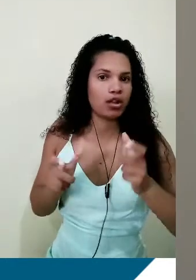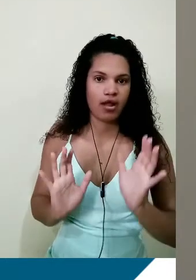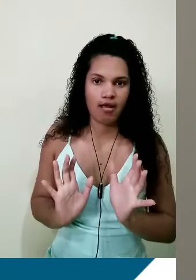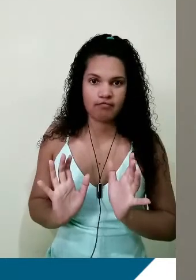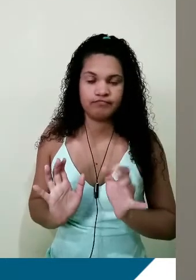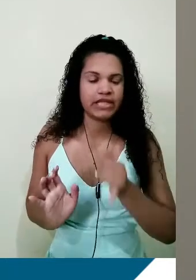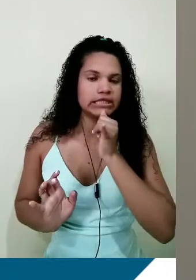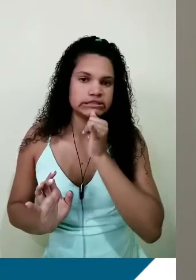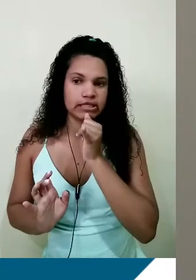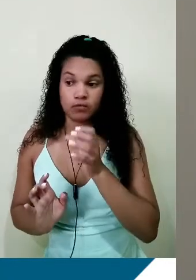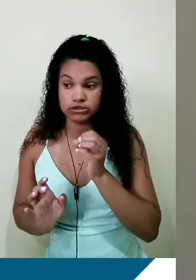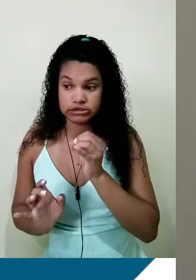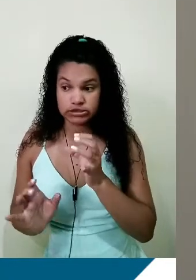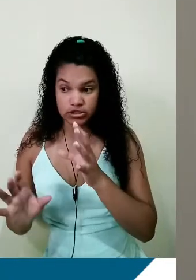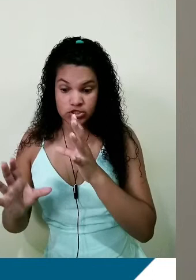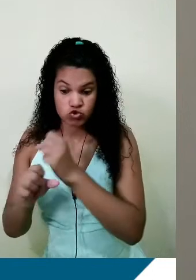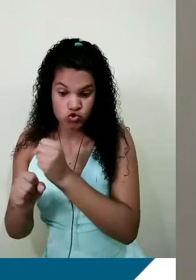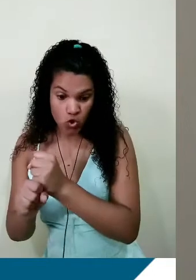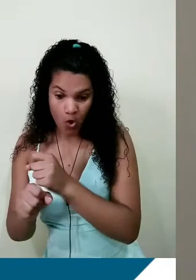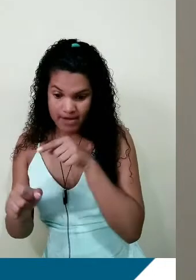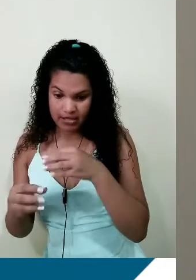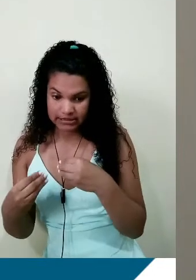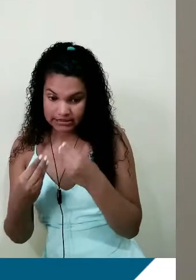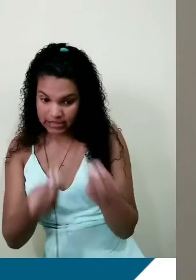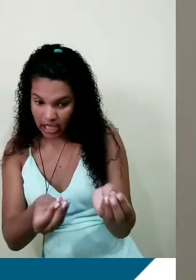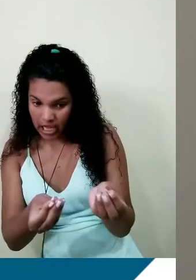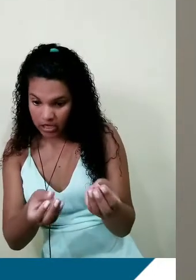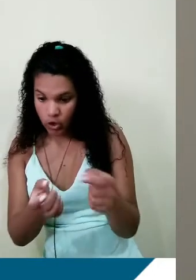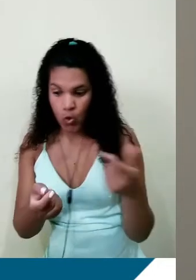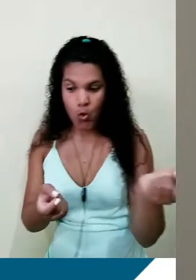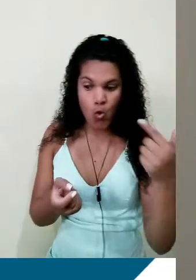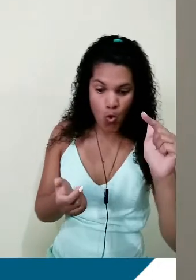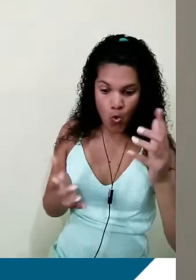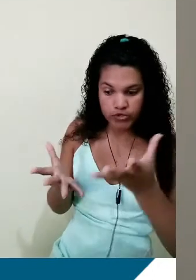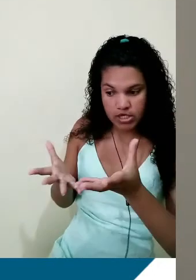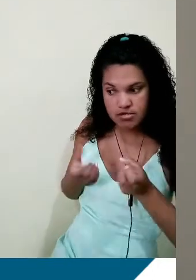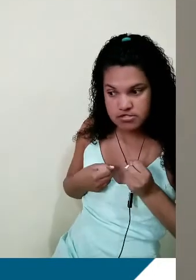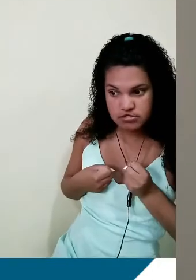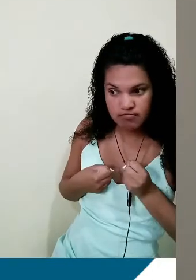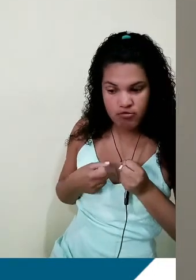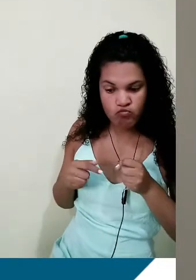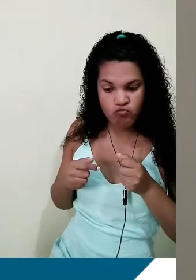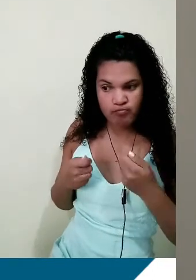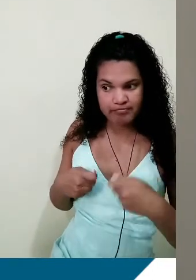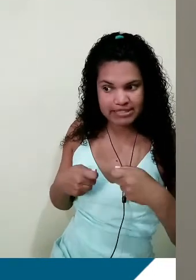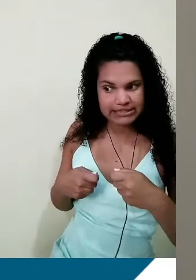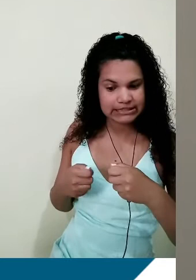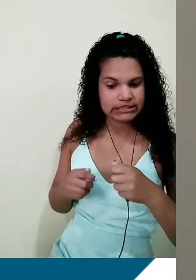da quantidade de calor cedida com a quantidade de calor recebida tem de